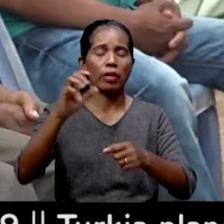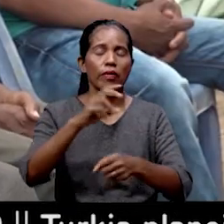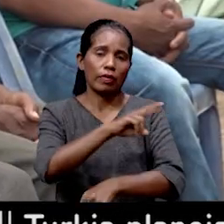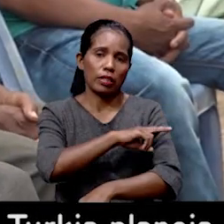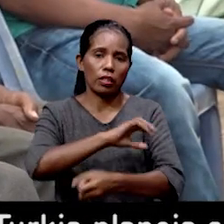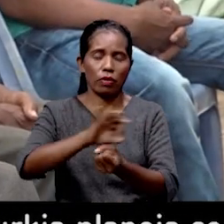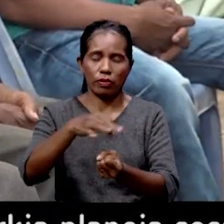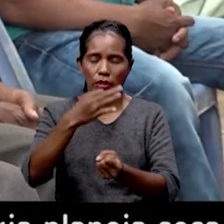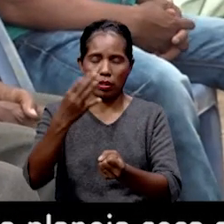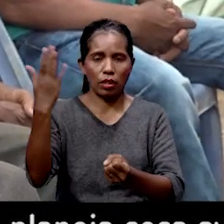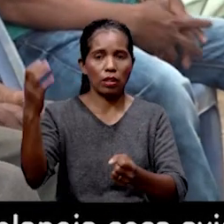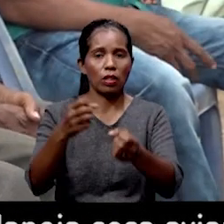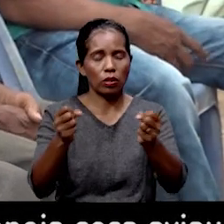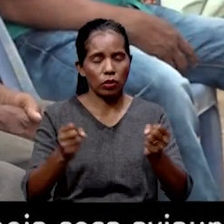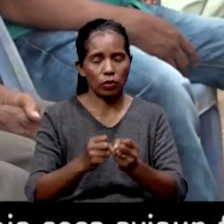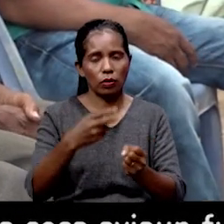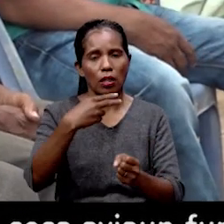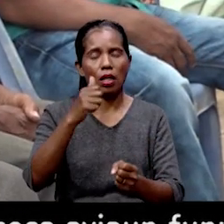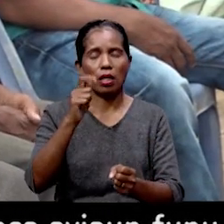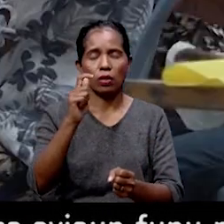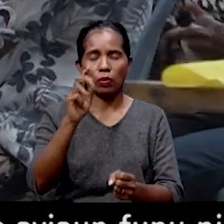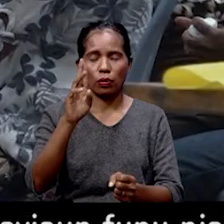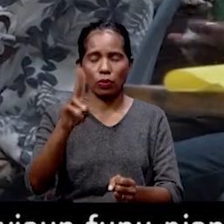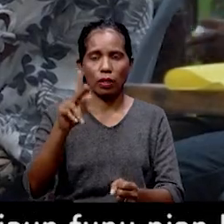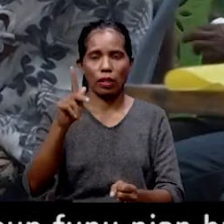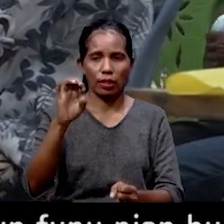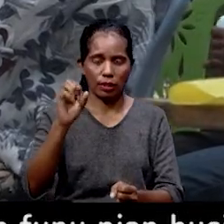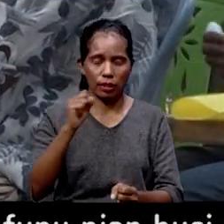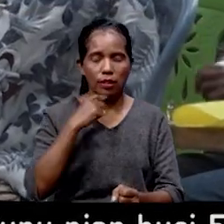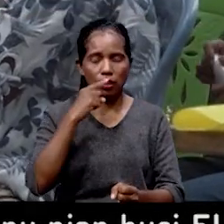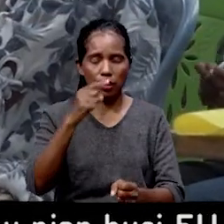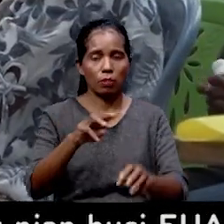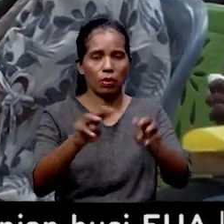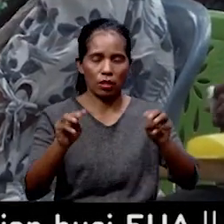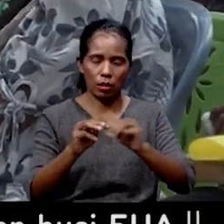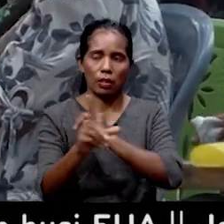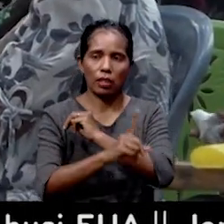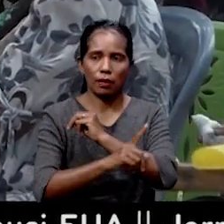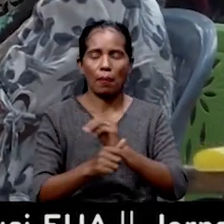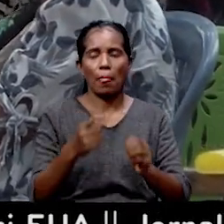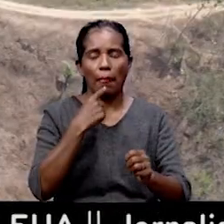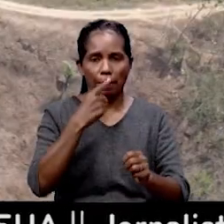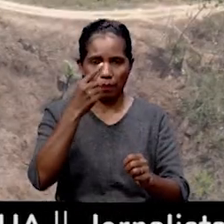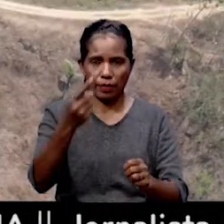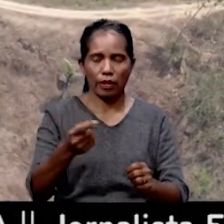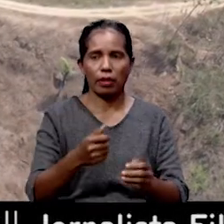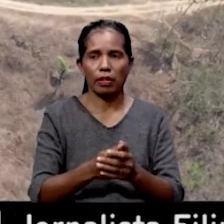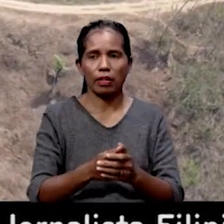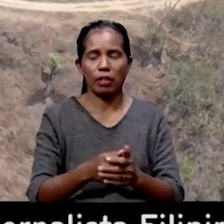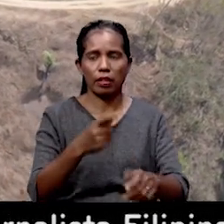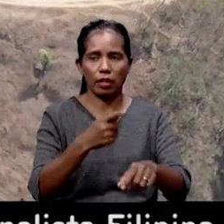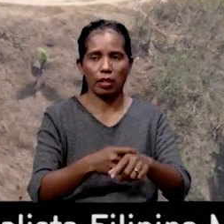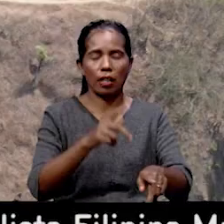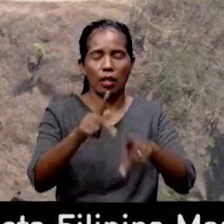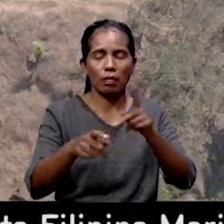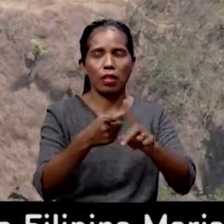e Asuku Hatukesi, posto administrativo Likisa, município Likisa, segunda semana, né? Alberto Rosa Gomes informa, durante, né?